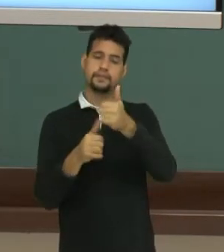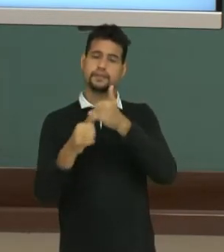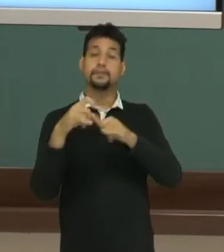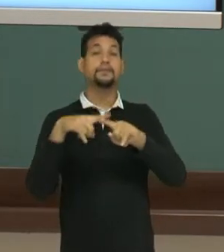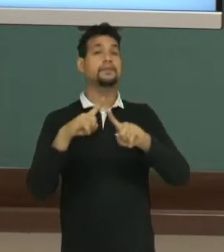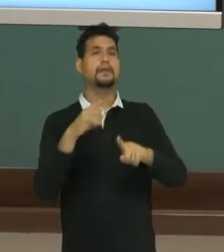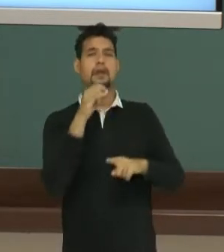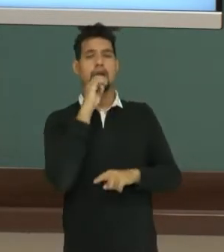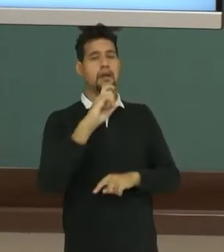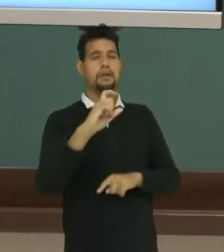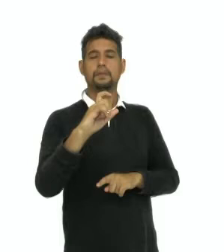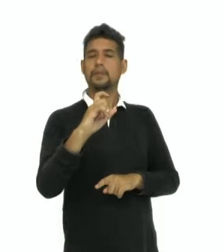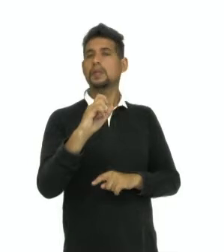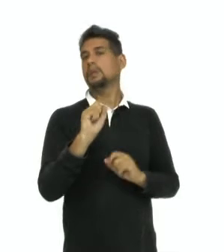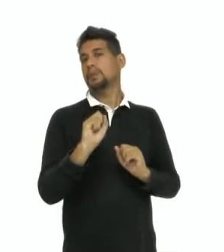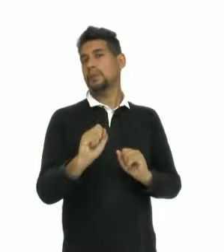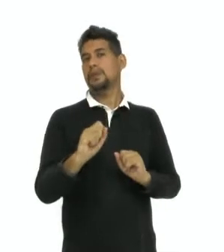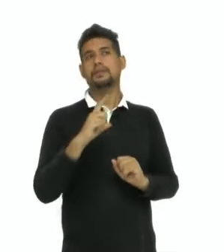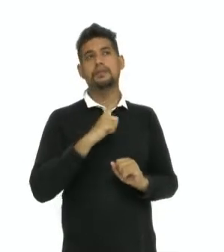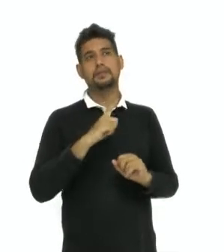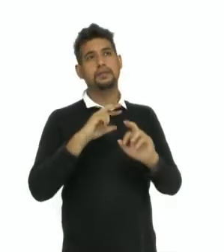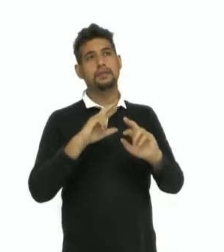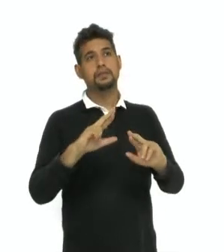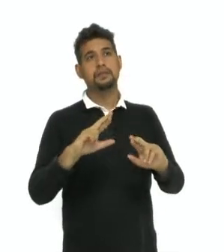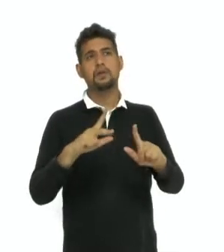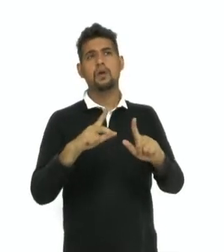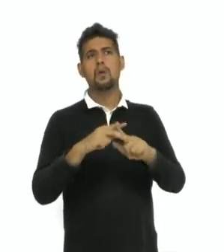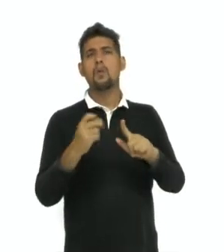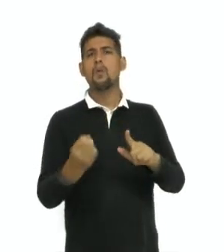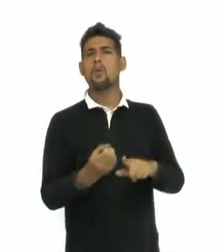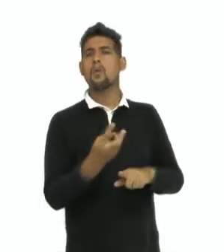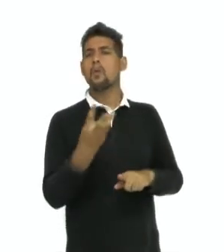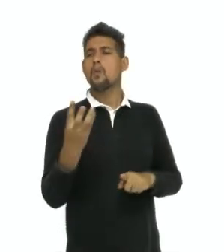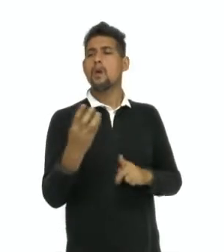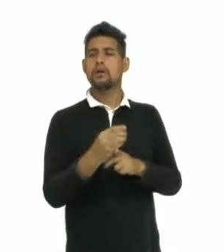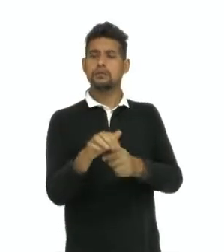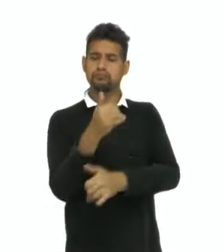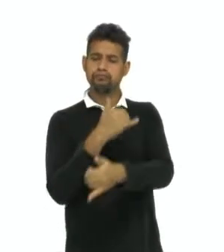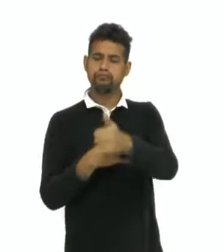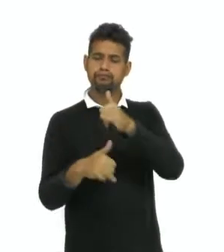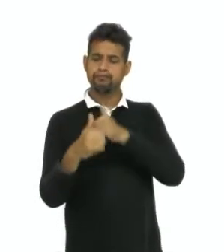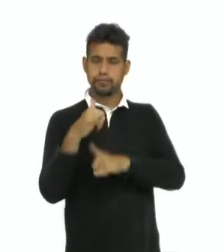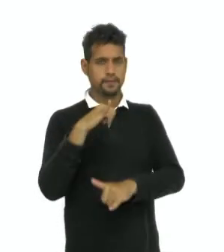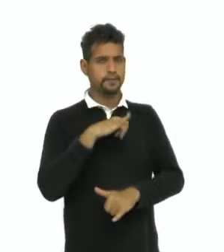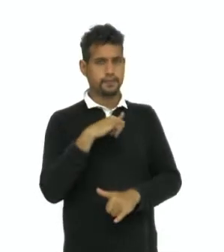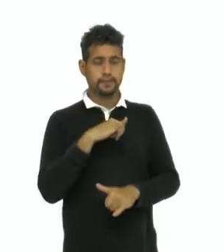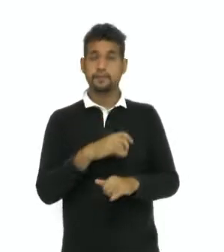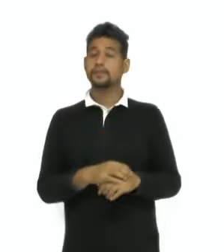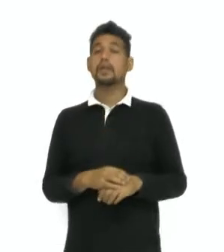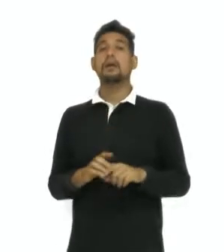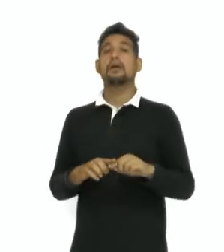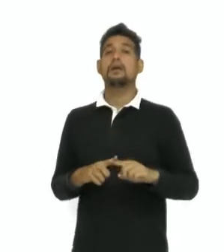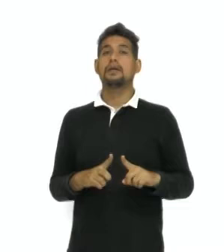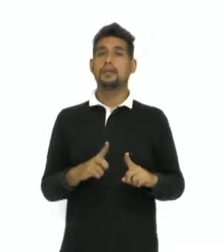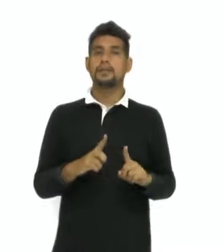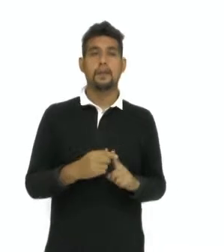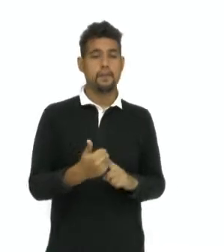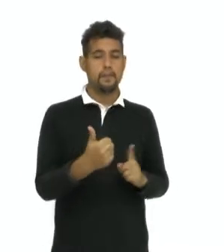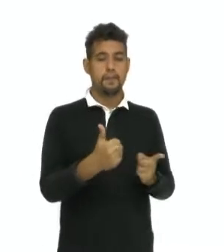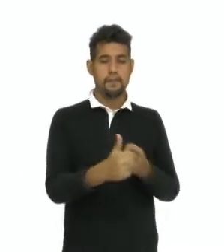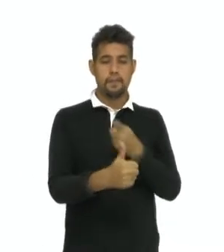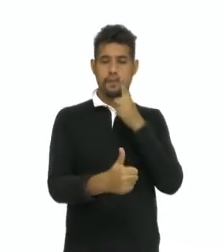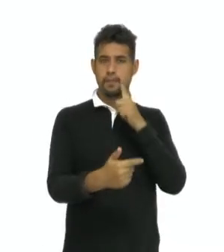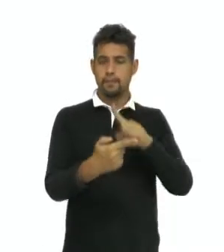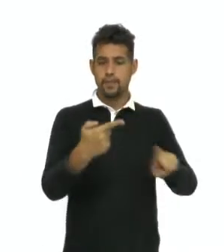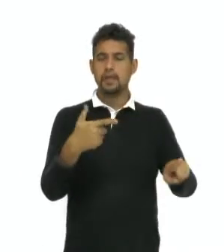As pilhas podem ser classificadas quanto à reversibilidade das reações de oxirredução, em primárias e secundárias,